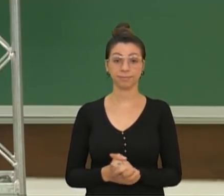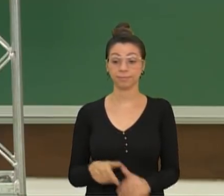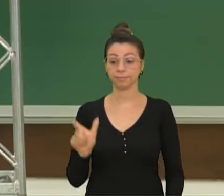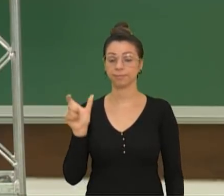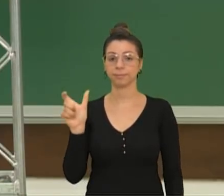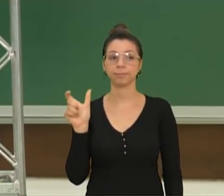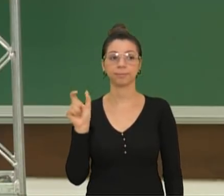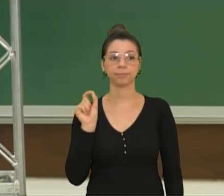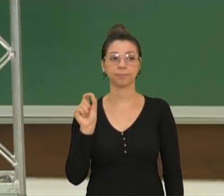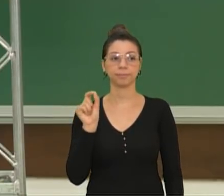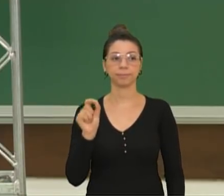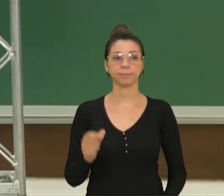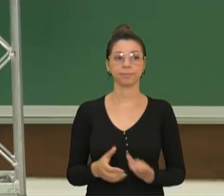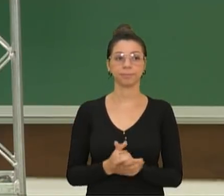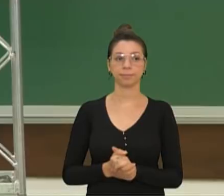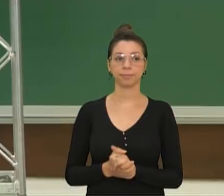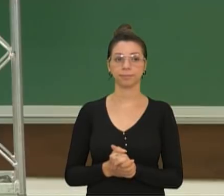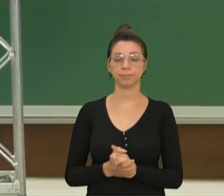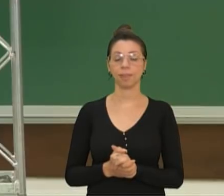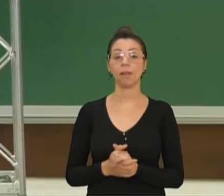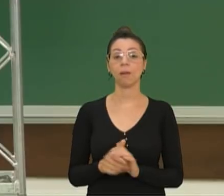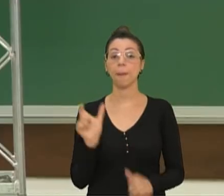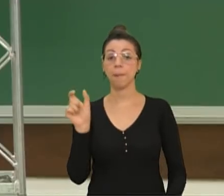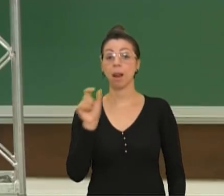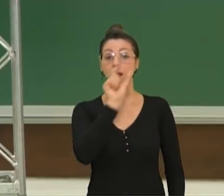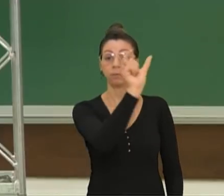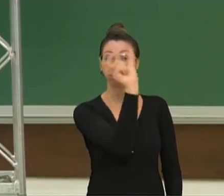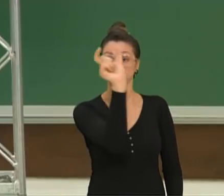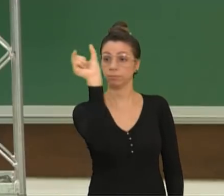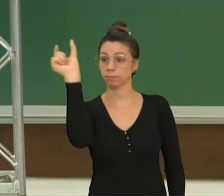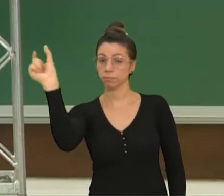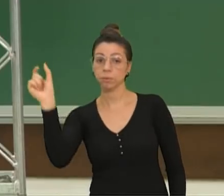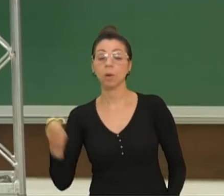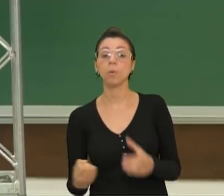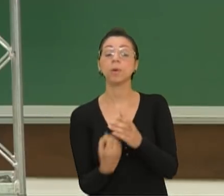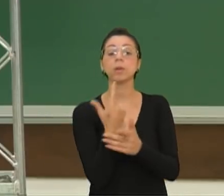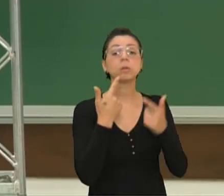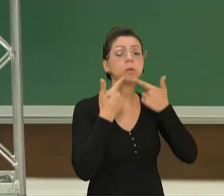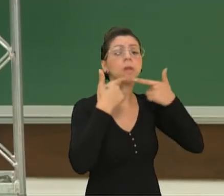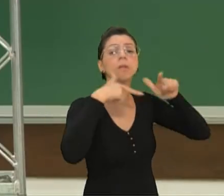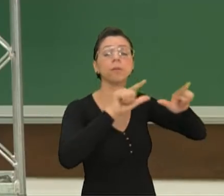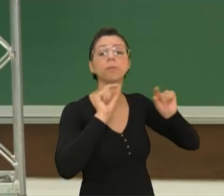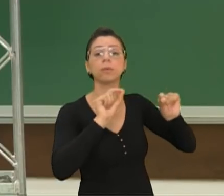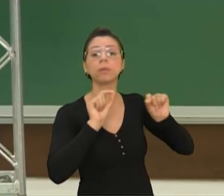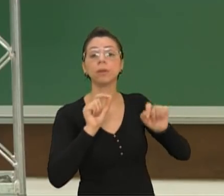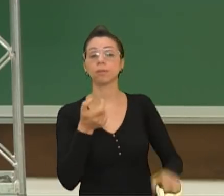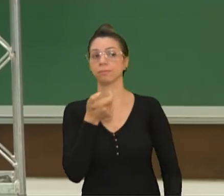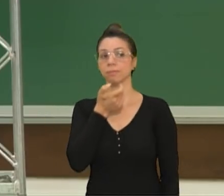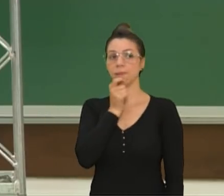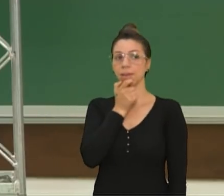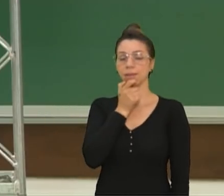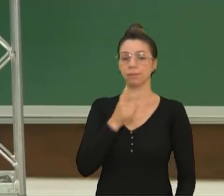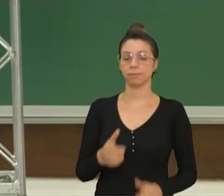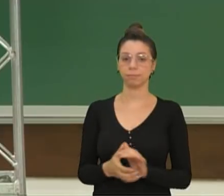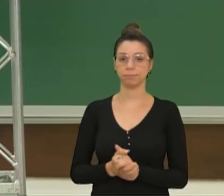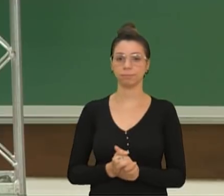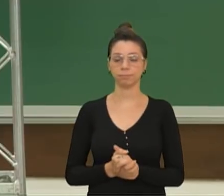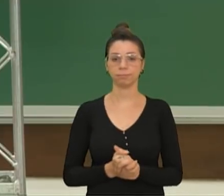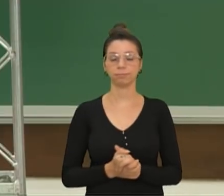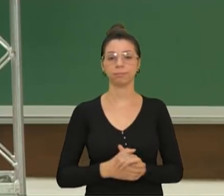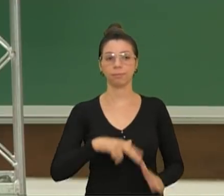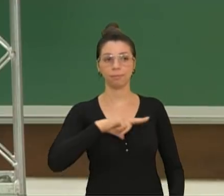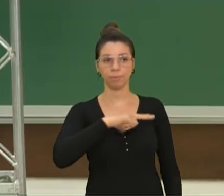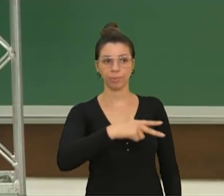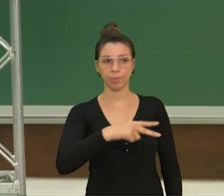palavras Ubuntu, Nangabantu, Nangamantu têm origem na língua. Letra A, inglesa. Letra B,